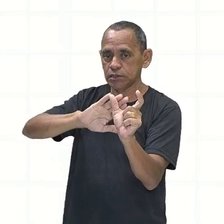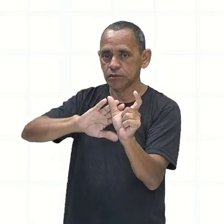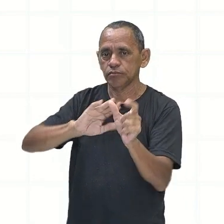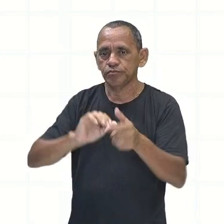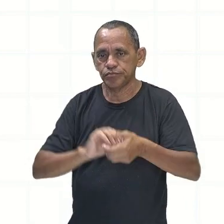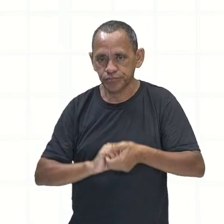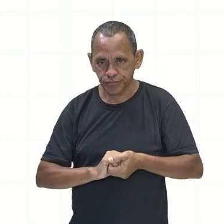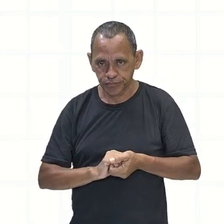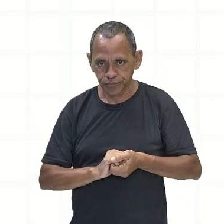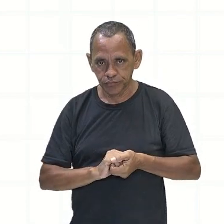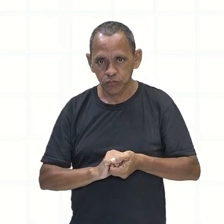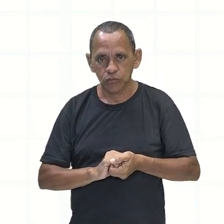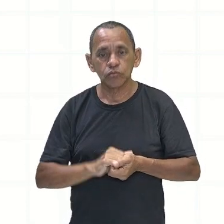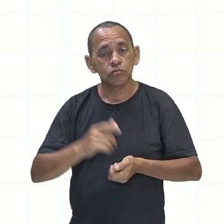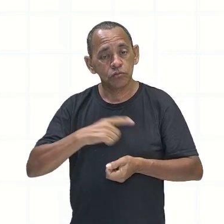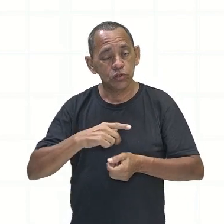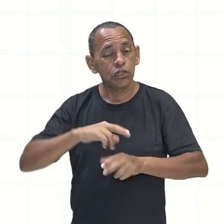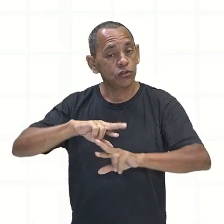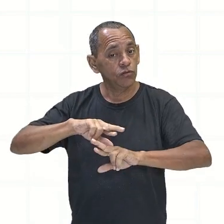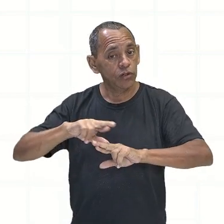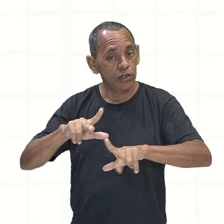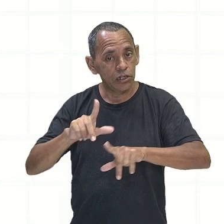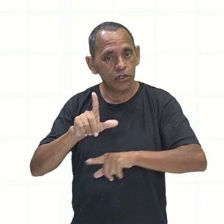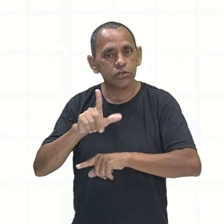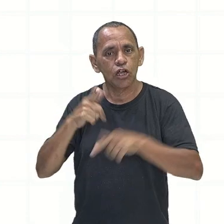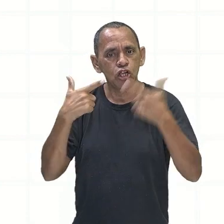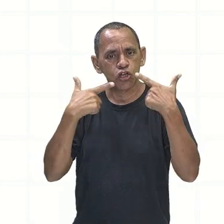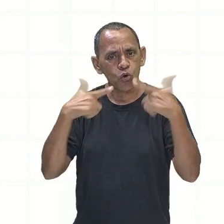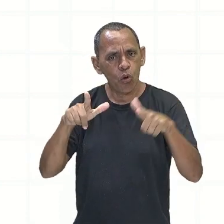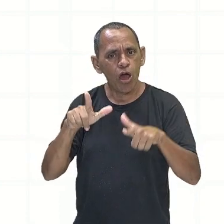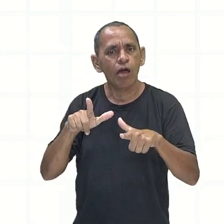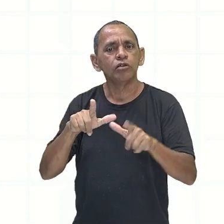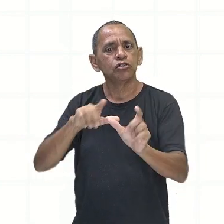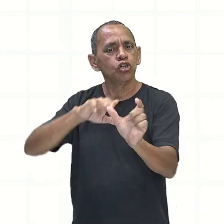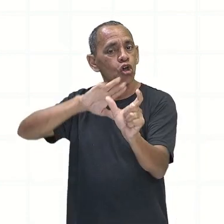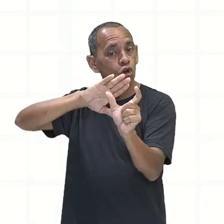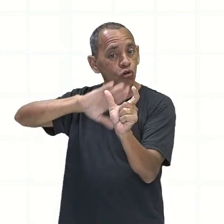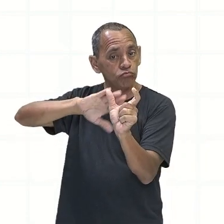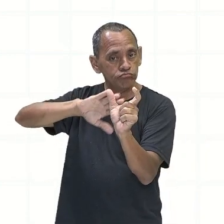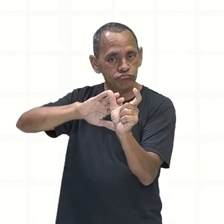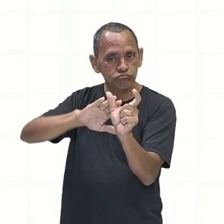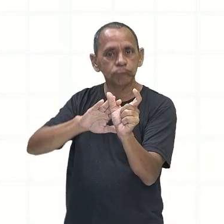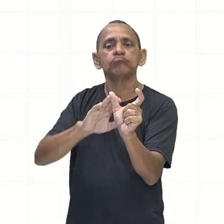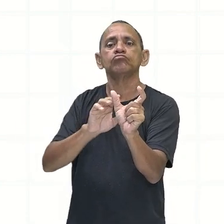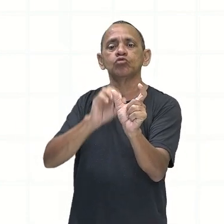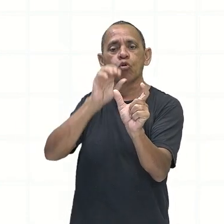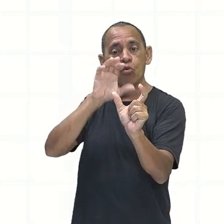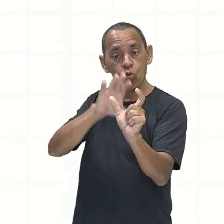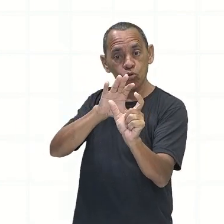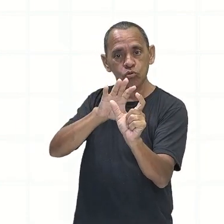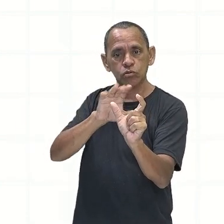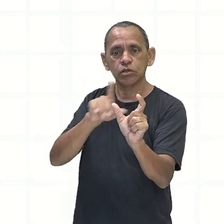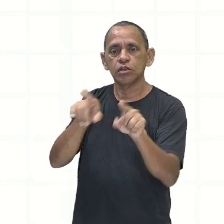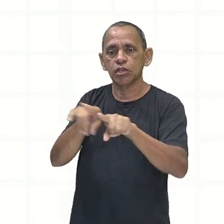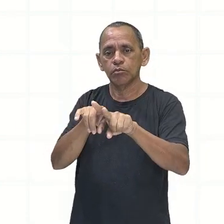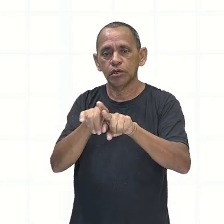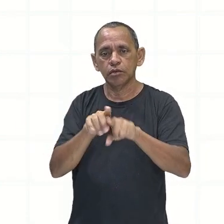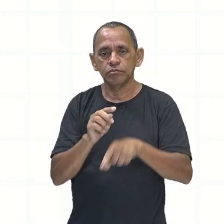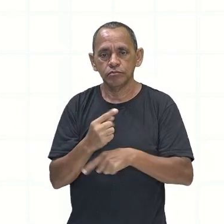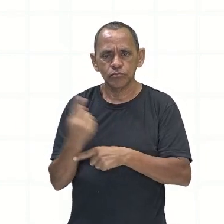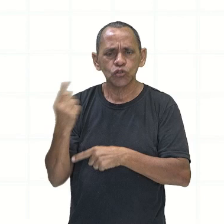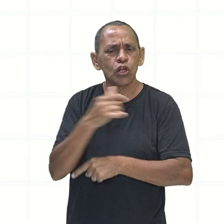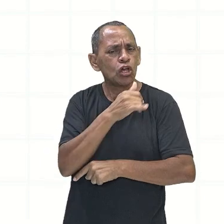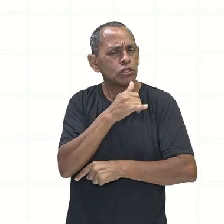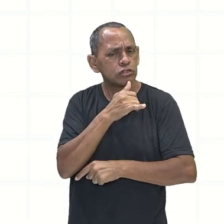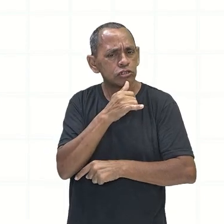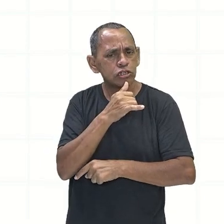uma diferença aí da linguagem denotativa para a linguagem conotativa. Vamos ver um exemplo de como que